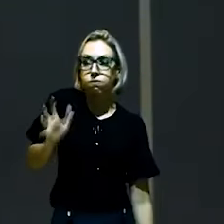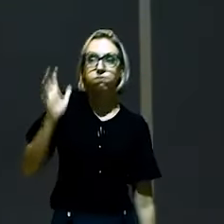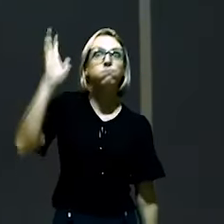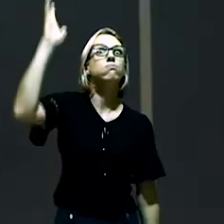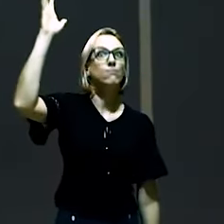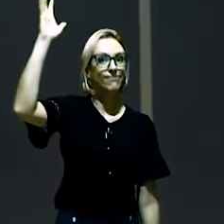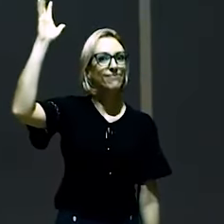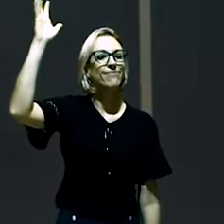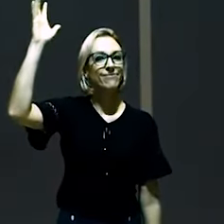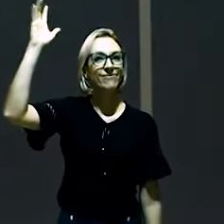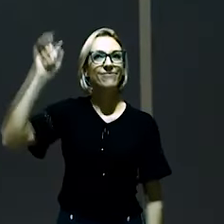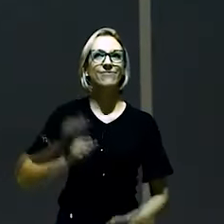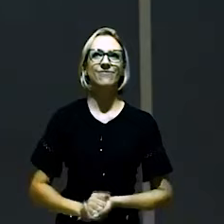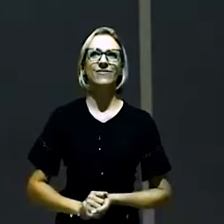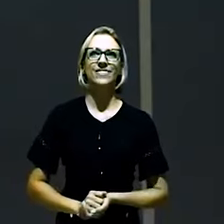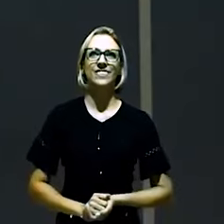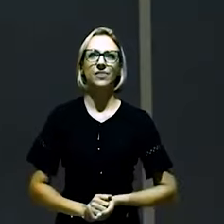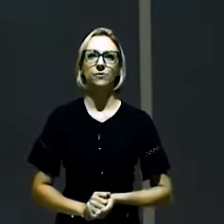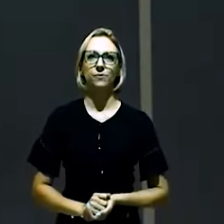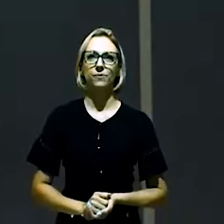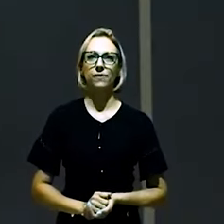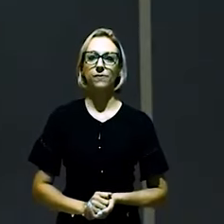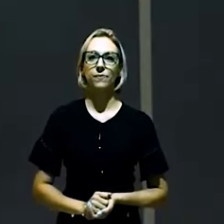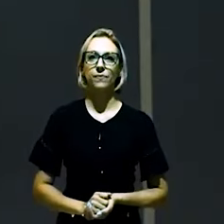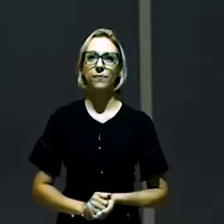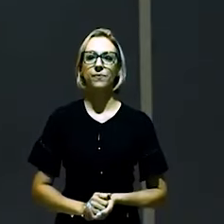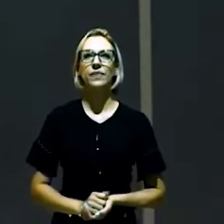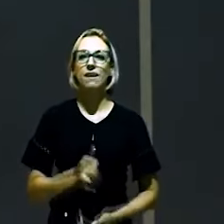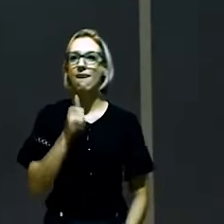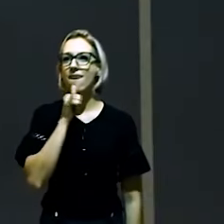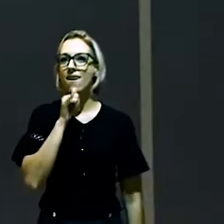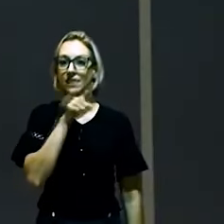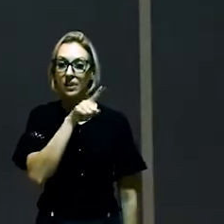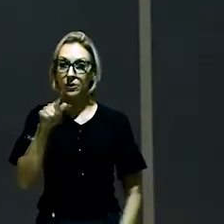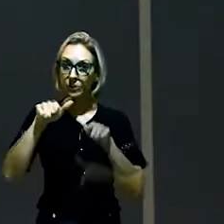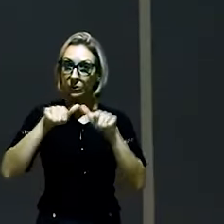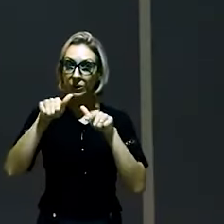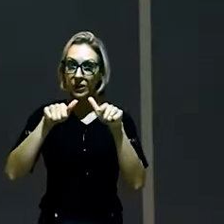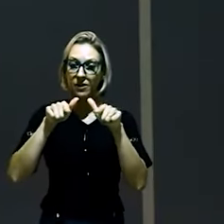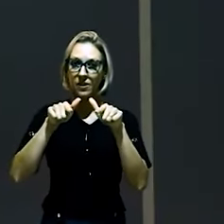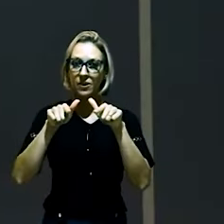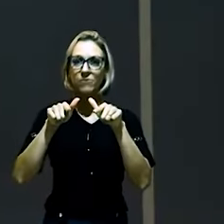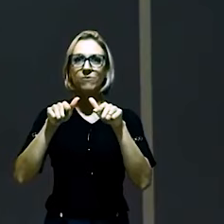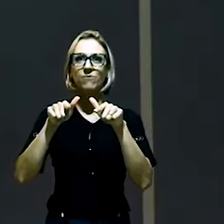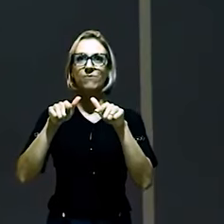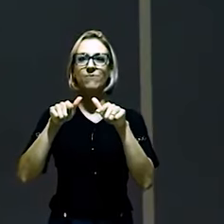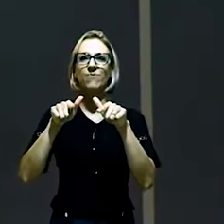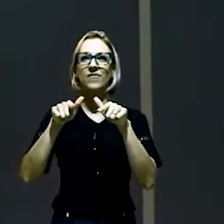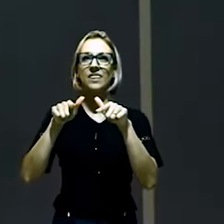todos, é claro, quando ganha uma promoção um pouquinho a mais na firma, que muda a cor do crachá,